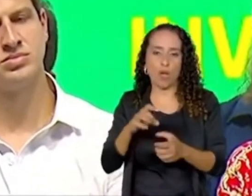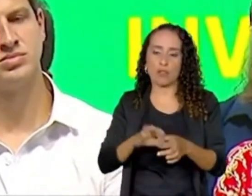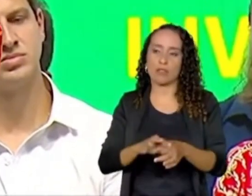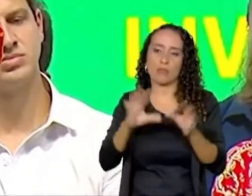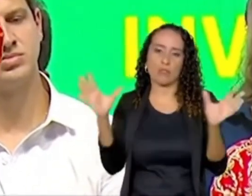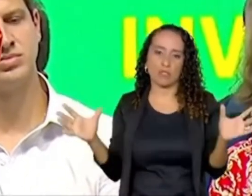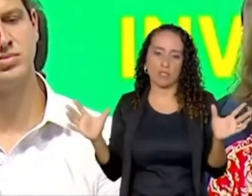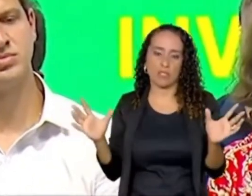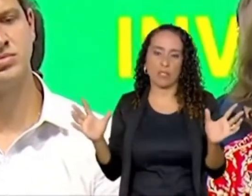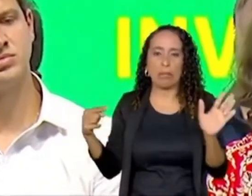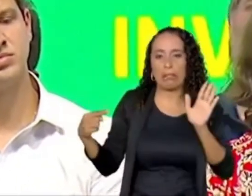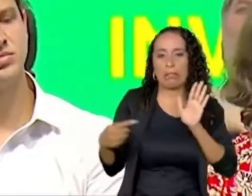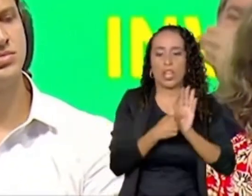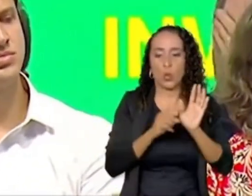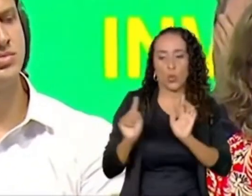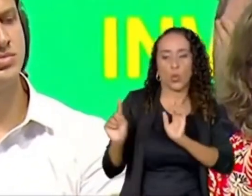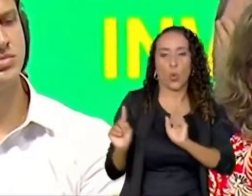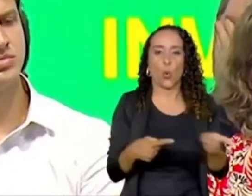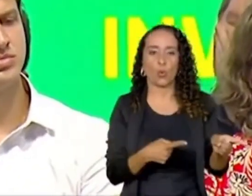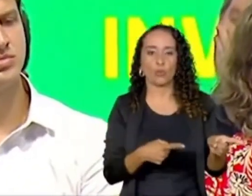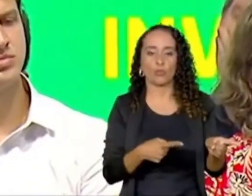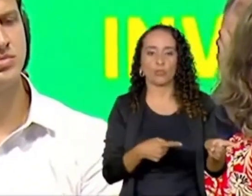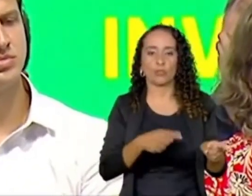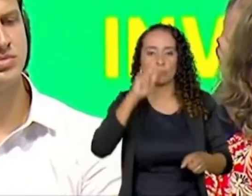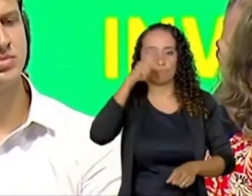denúncia contra ele, ele se matou.